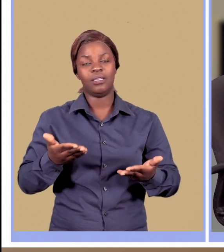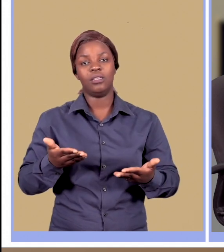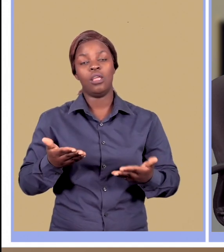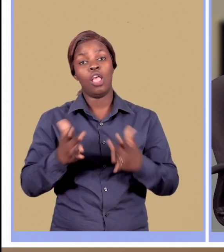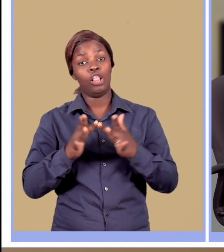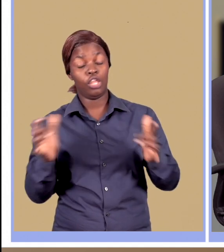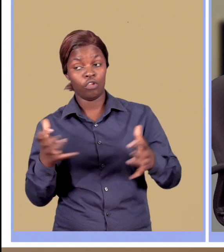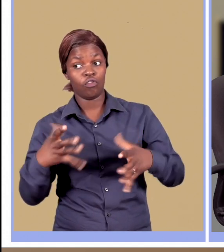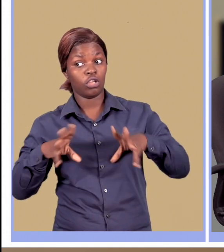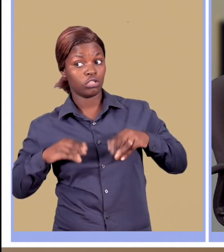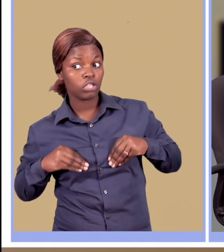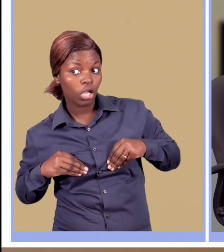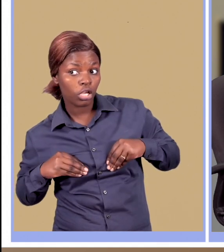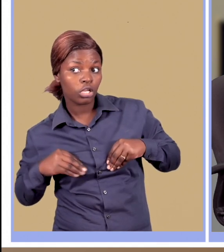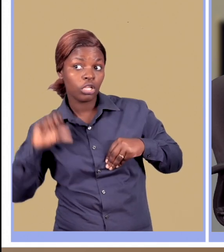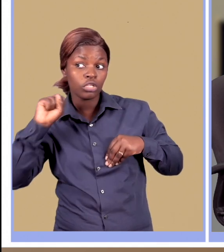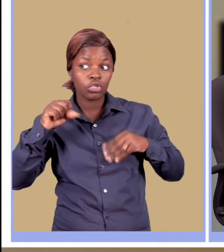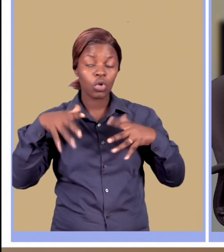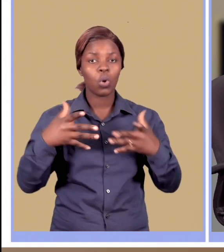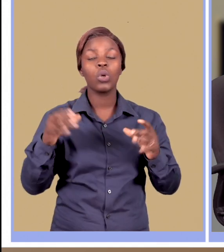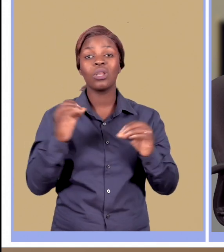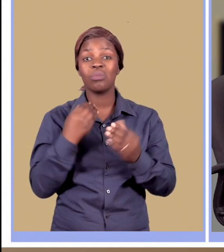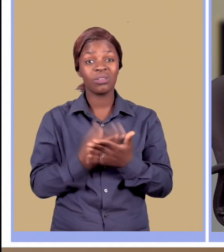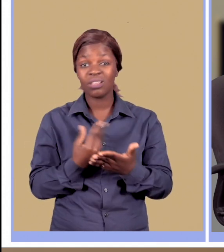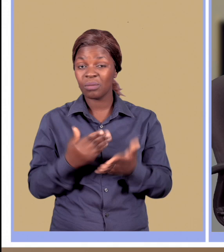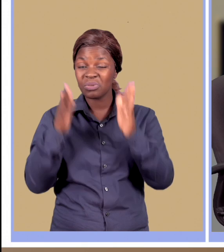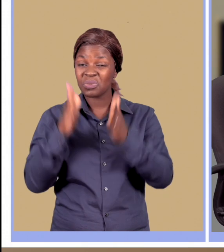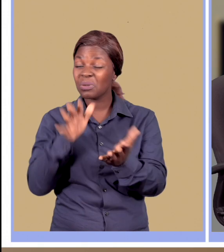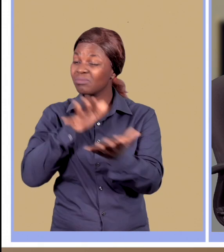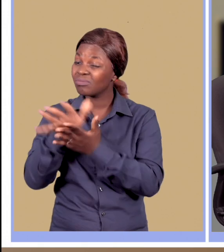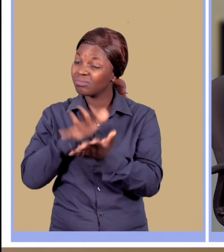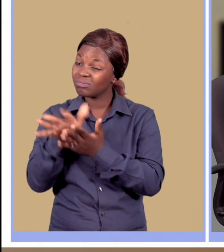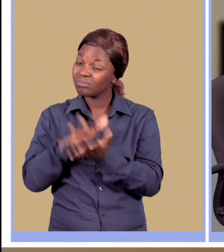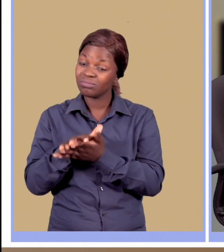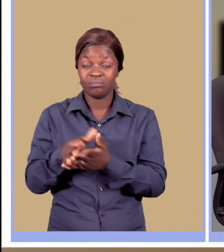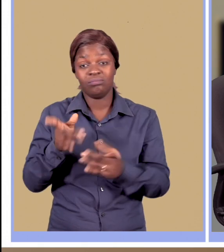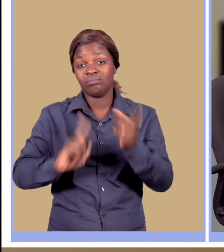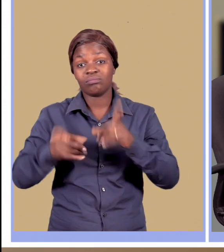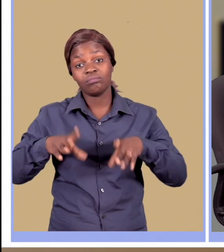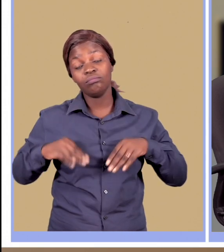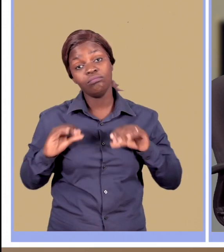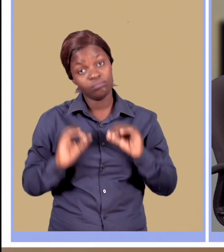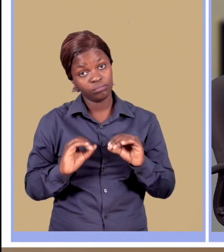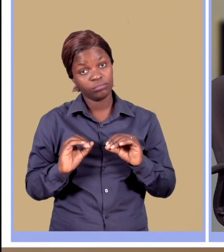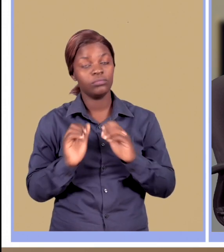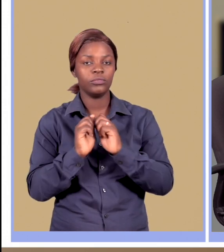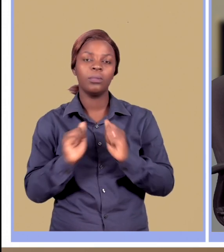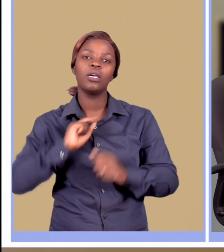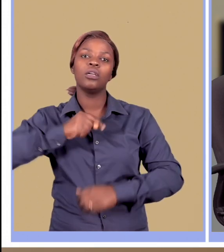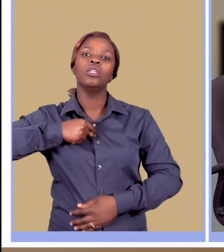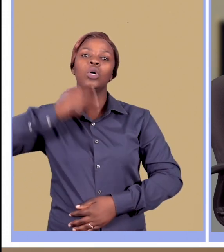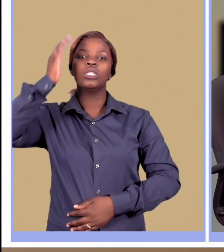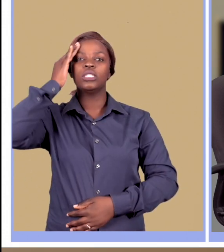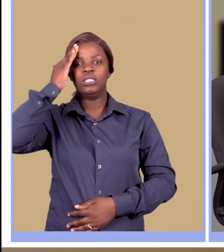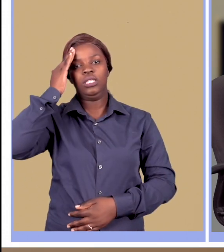abertura, porque influenciar mentes é a coisa mais difícil de mudar as atitudes das pessoas, mas estamos cientes de